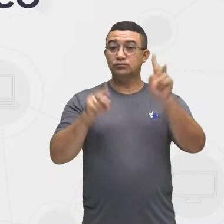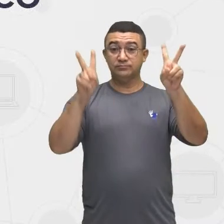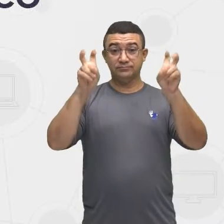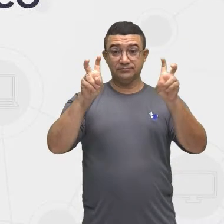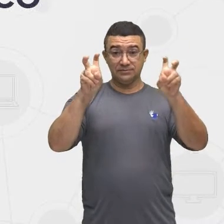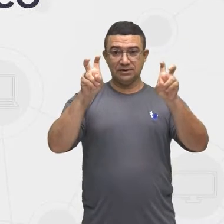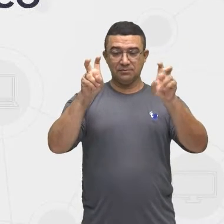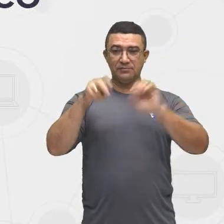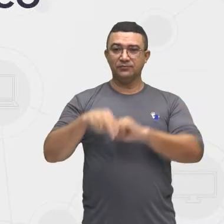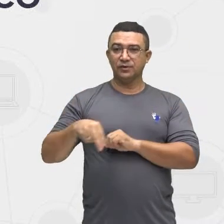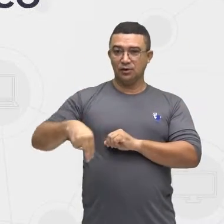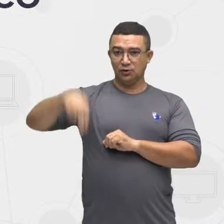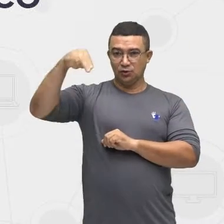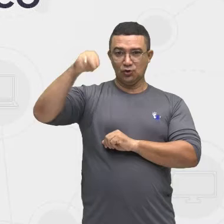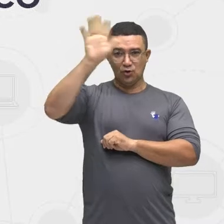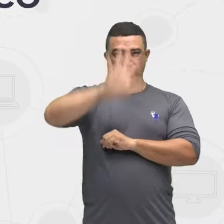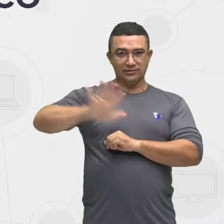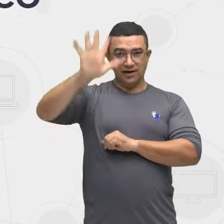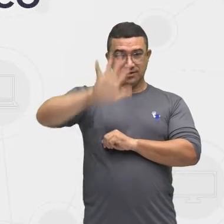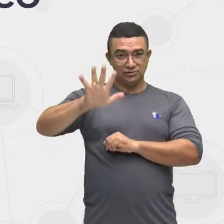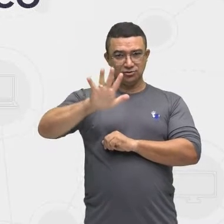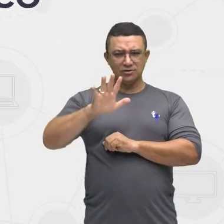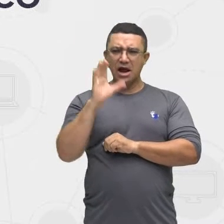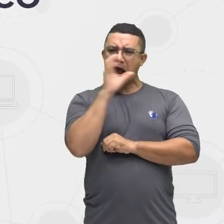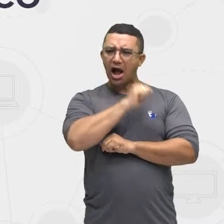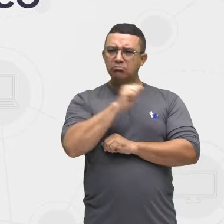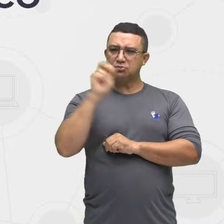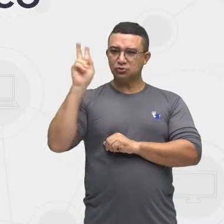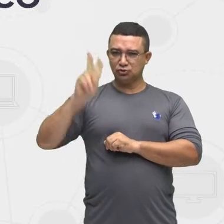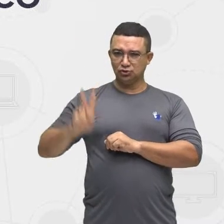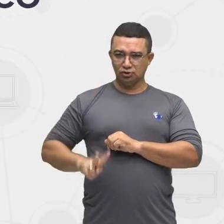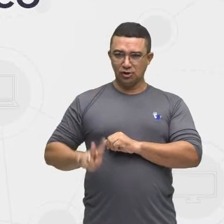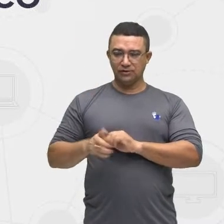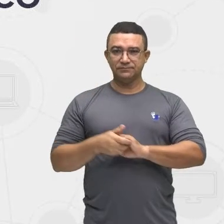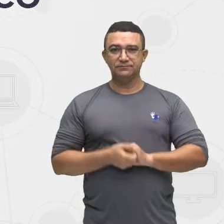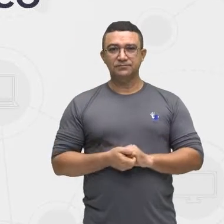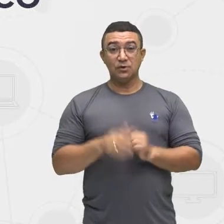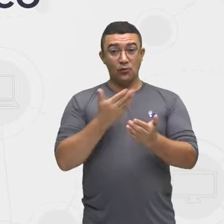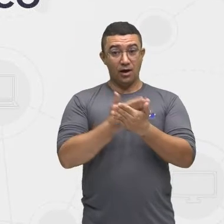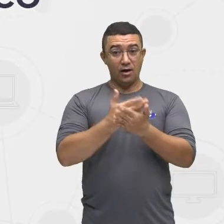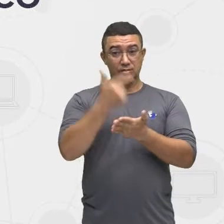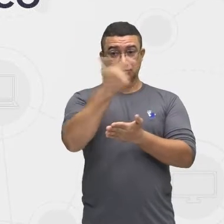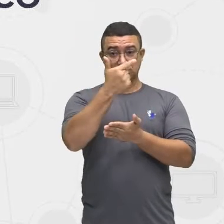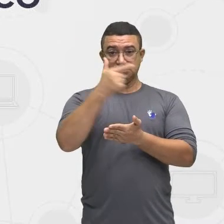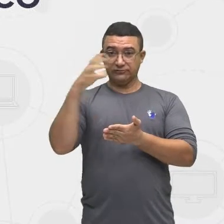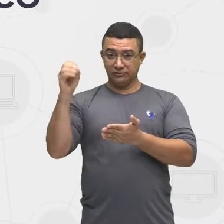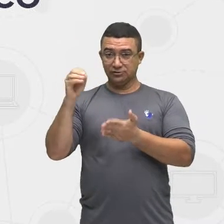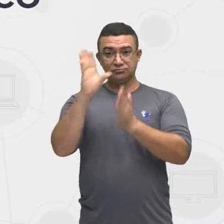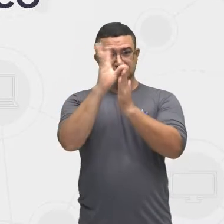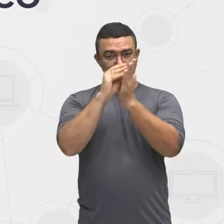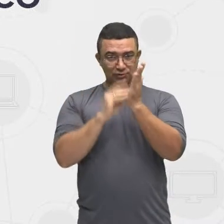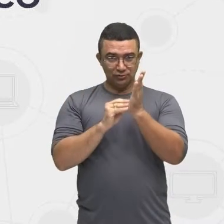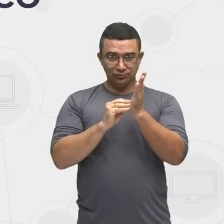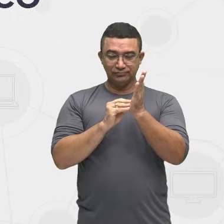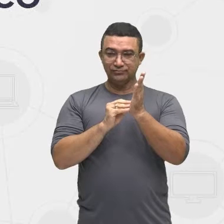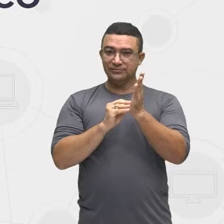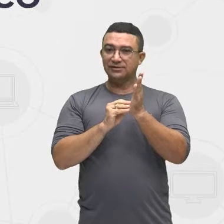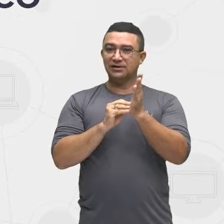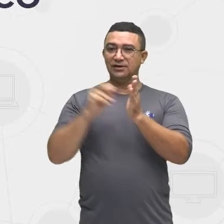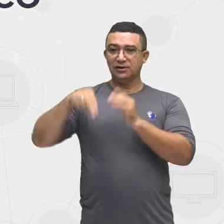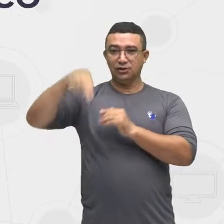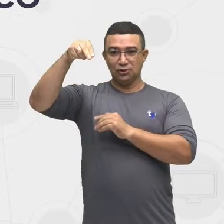nossa aula. Lembrando que hoje, gente, é a nossa aula de número 220, tá bom? Aí o conteúdo, nós temos aí